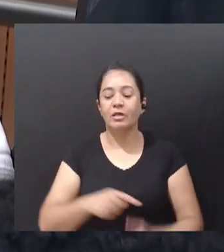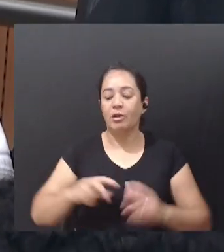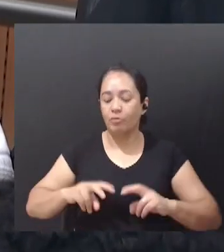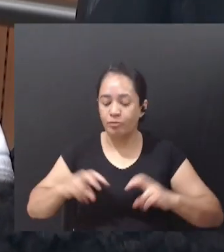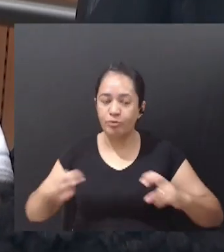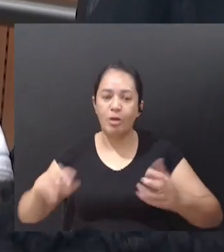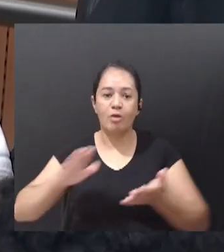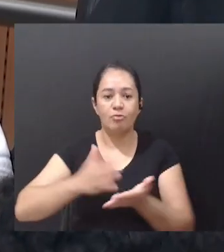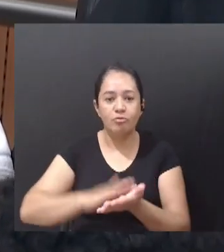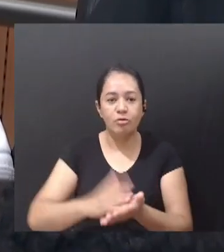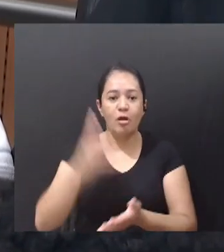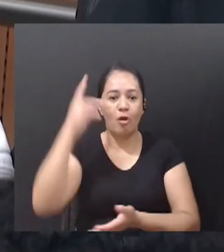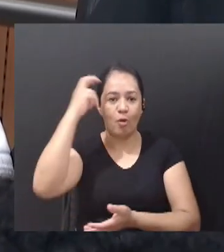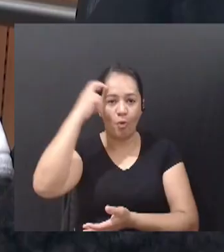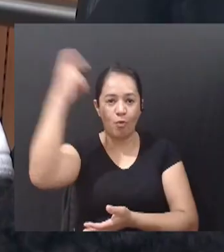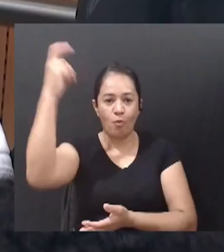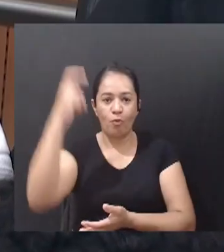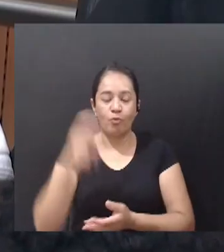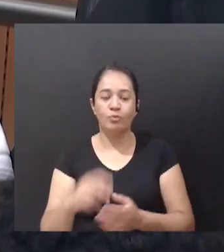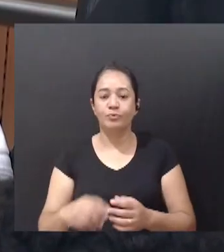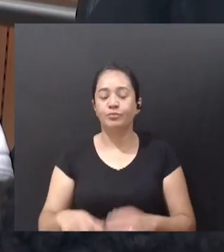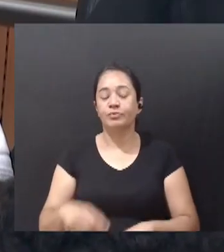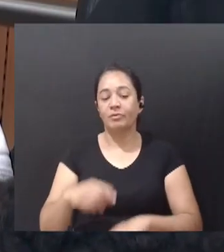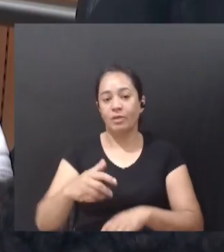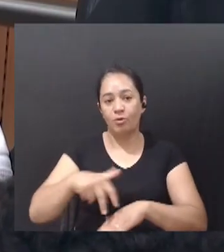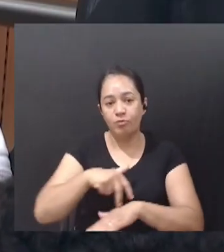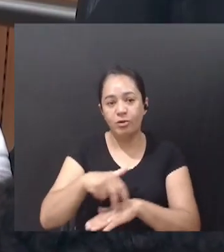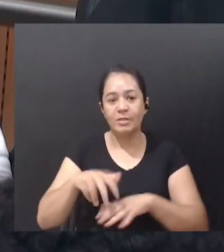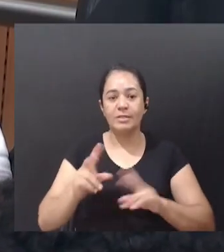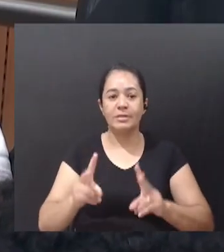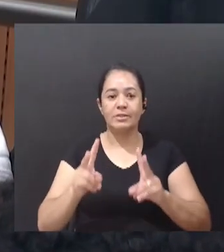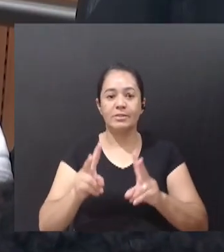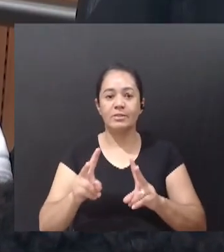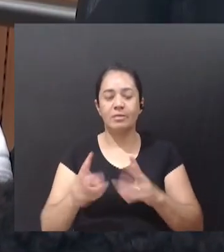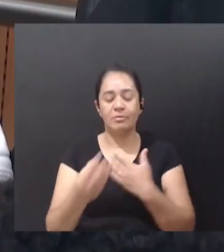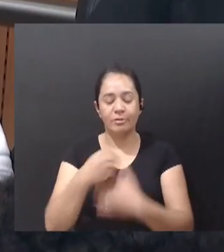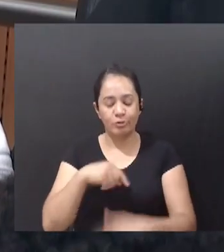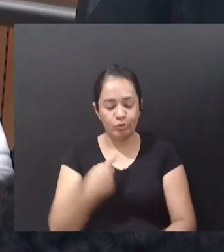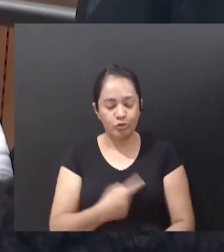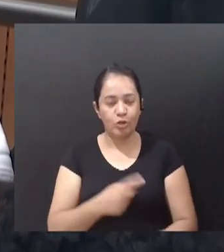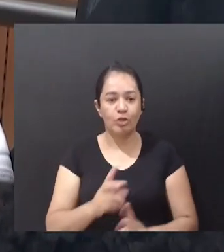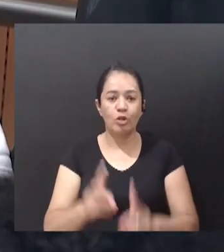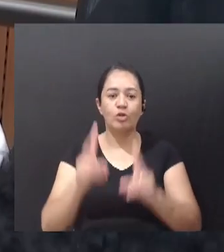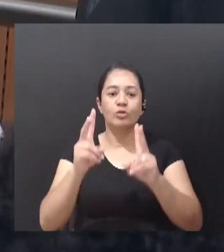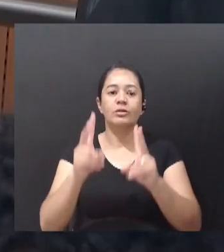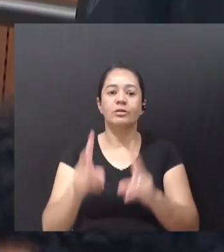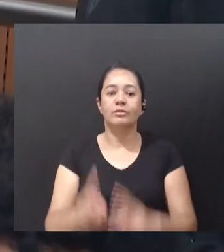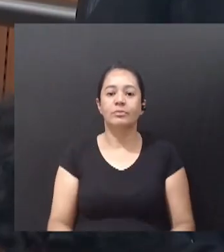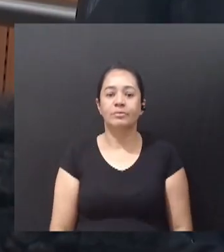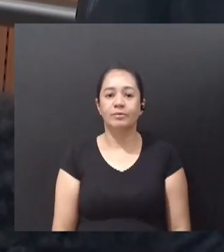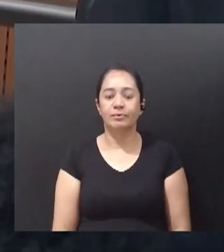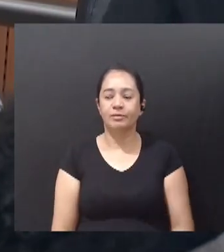culturais, essas rolas de rap estejam sempre ressoando dentro da gente, para que a gente não se perca no caminho. É isso.